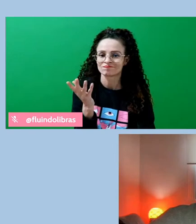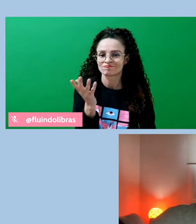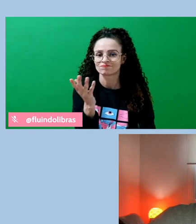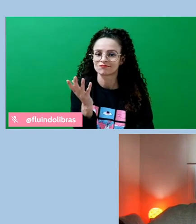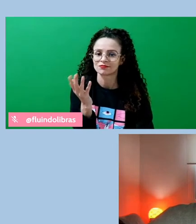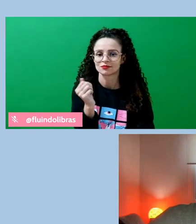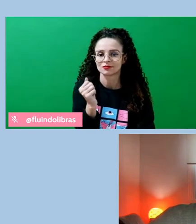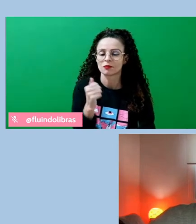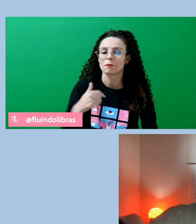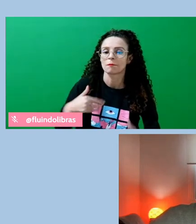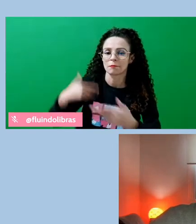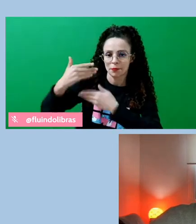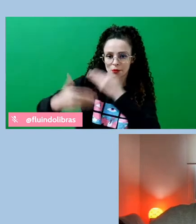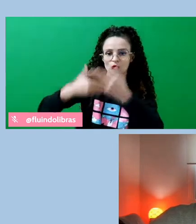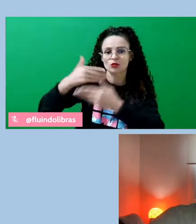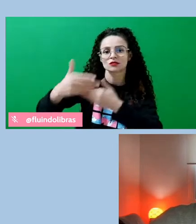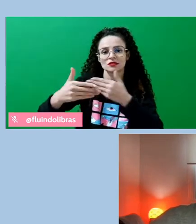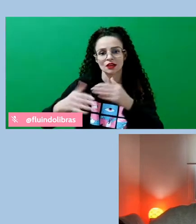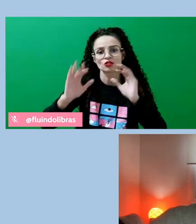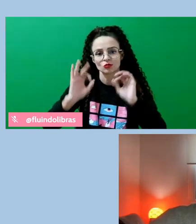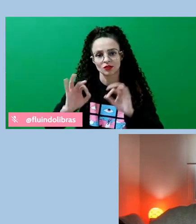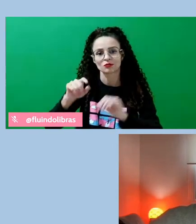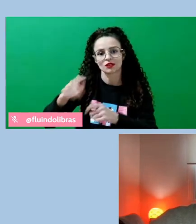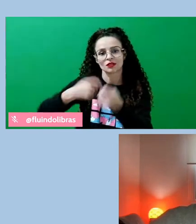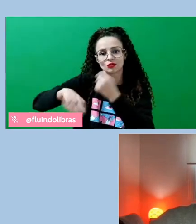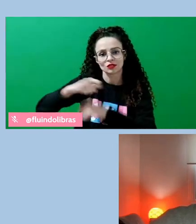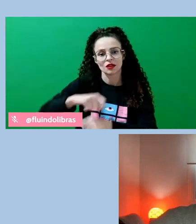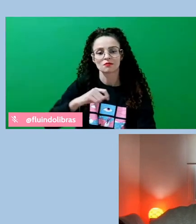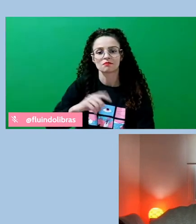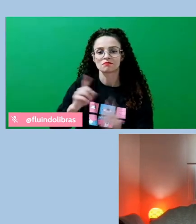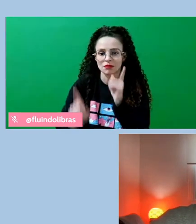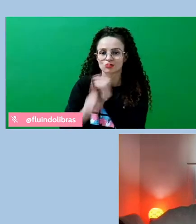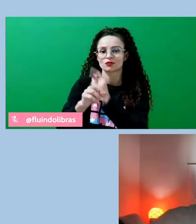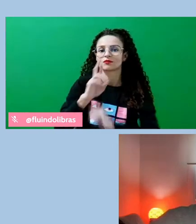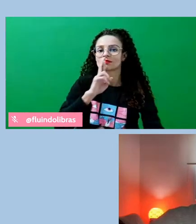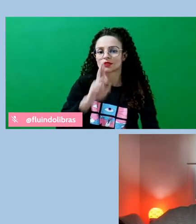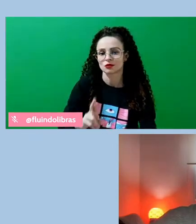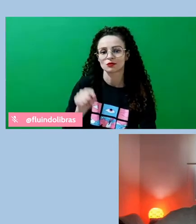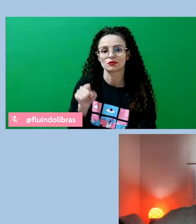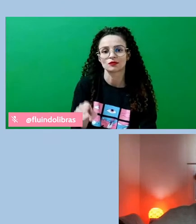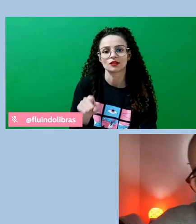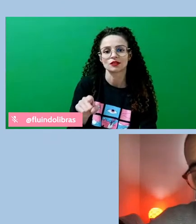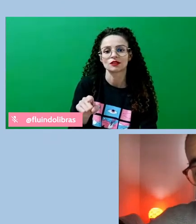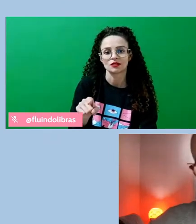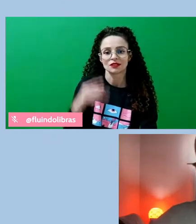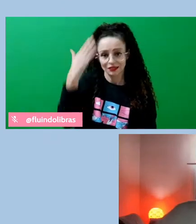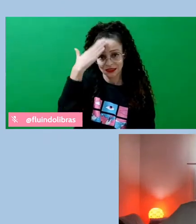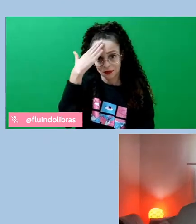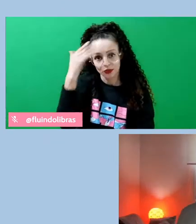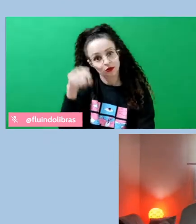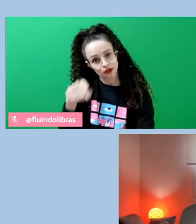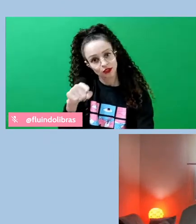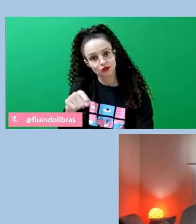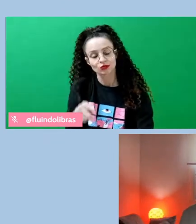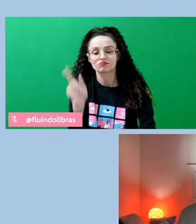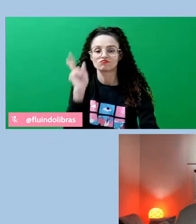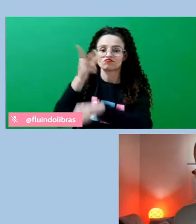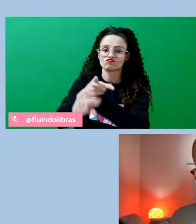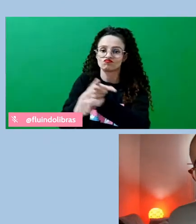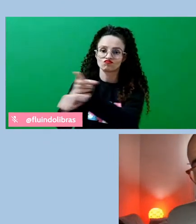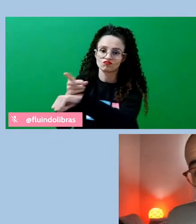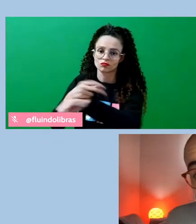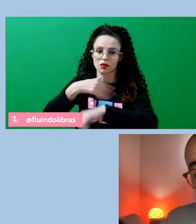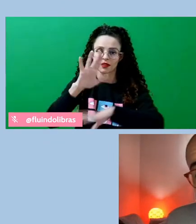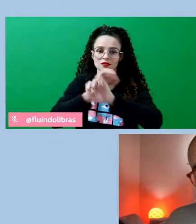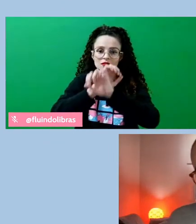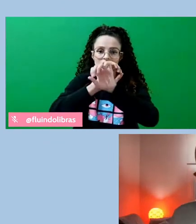de processo, realmente, para o negociante para descobrir as respostas. E, sabendo isso, a gente chegou para filmar com muito mais clareza. Por mais que a gente